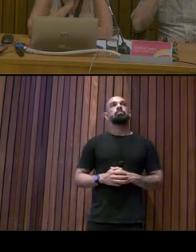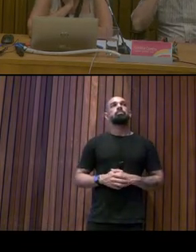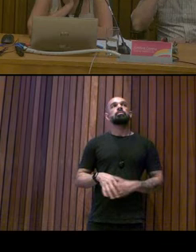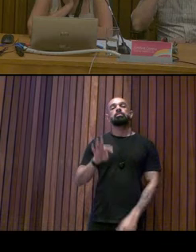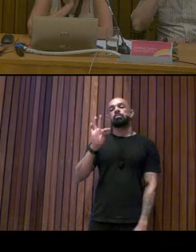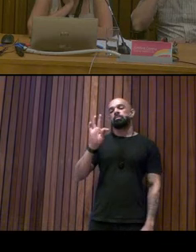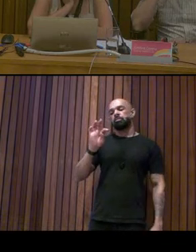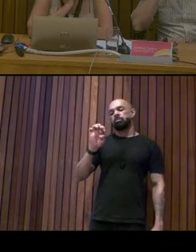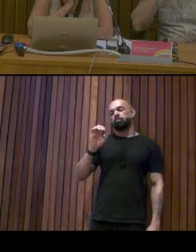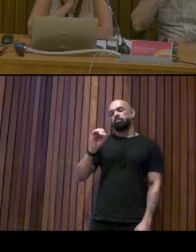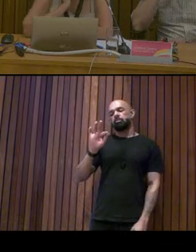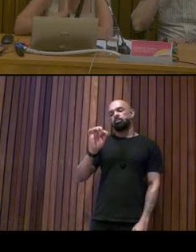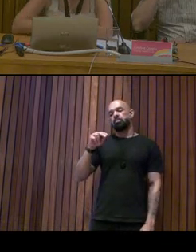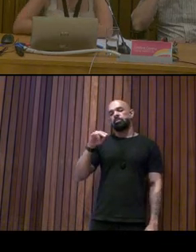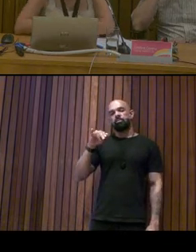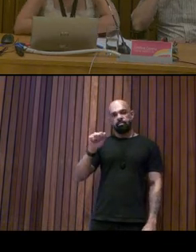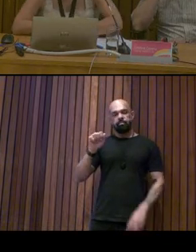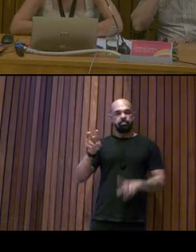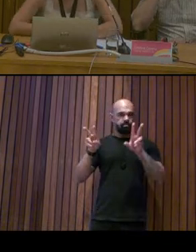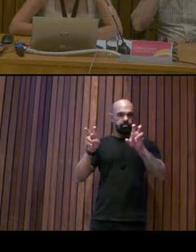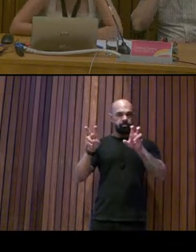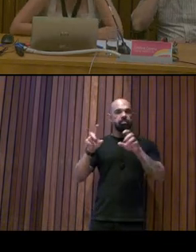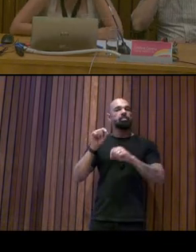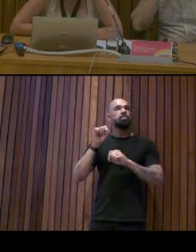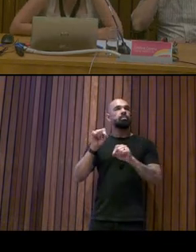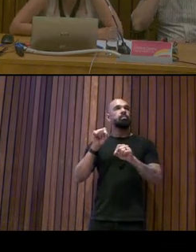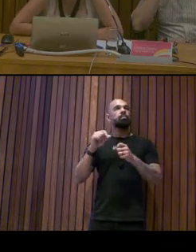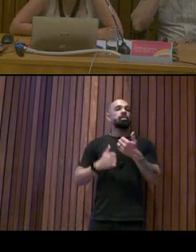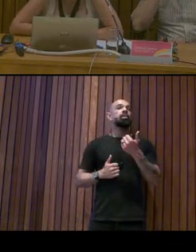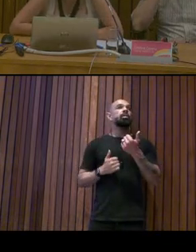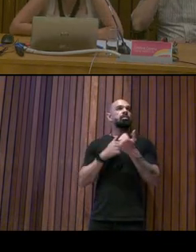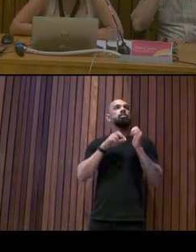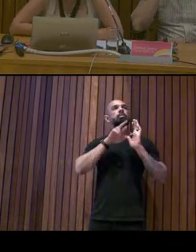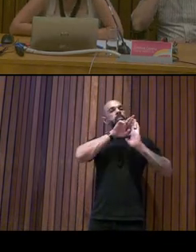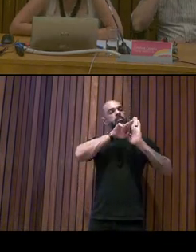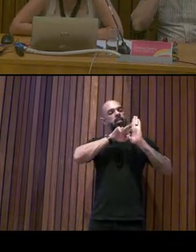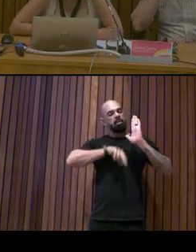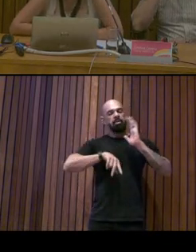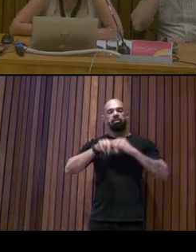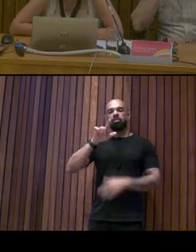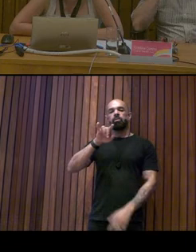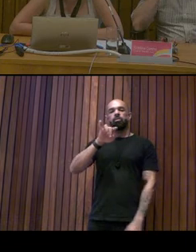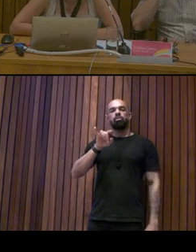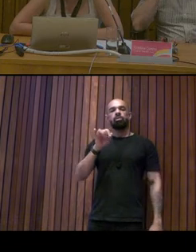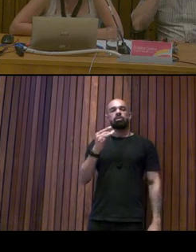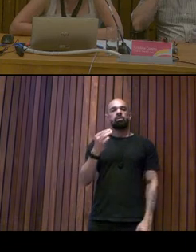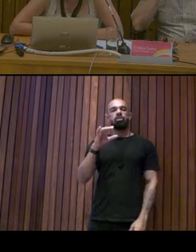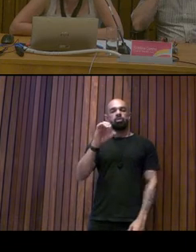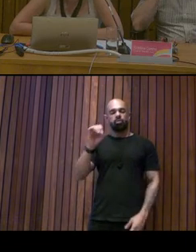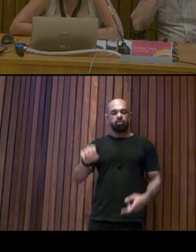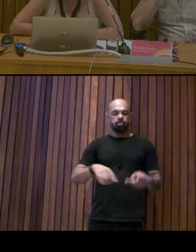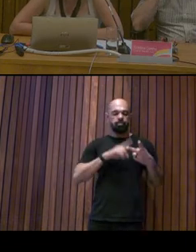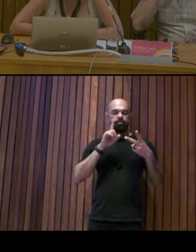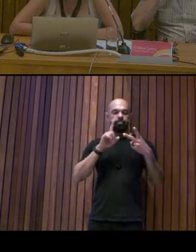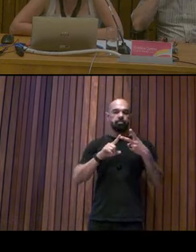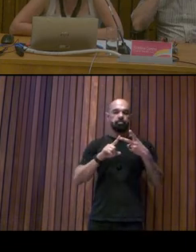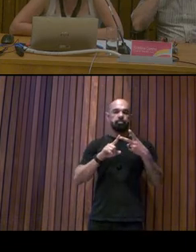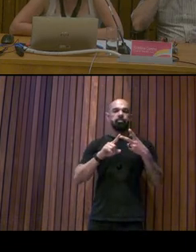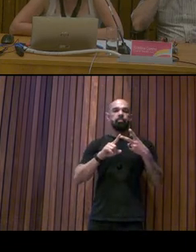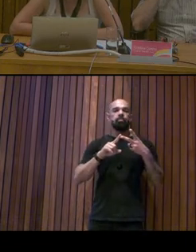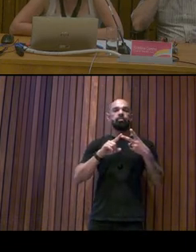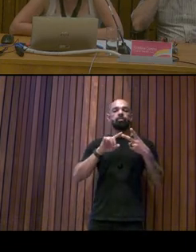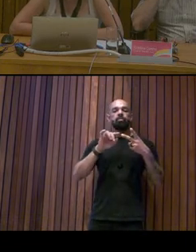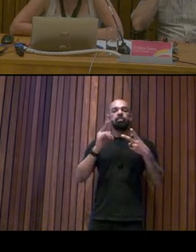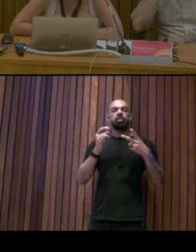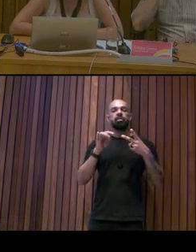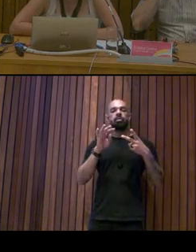Teofania. Né, ele teve como bastante colaboradores, né, o Luiz Antônio, Stoffel da Silva, Milton Alves